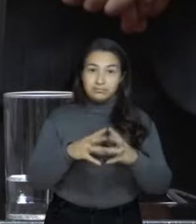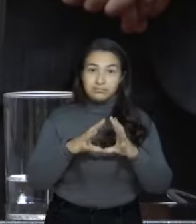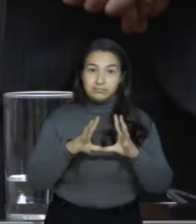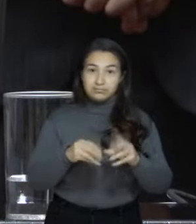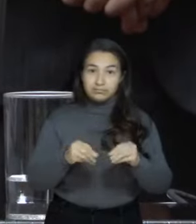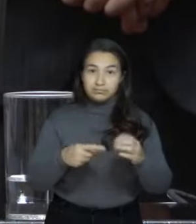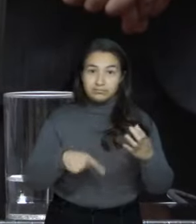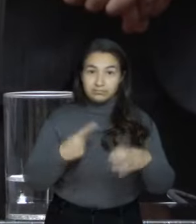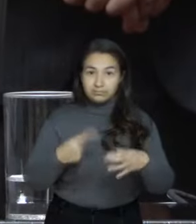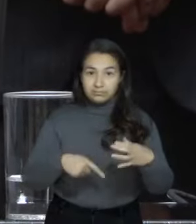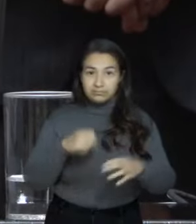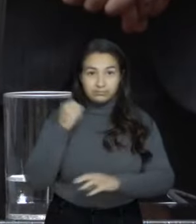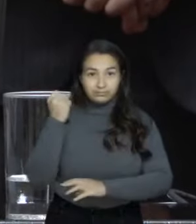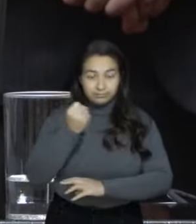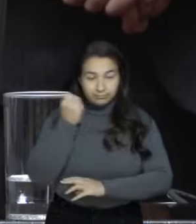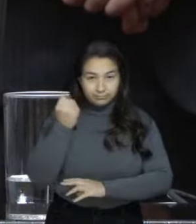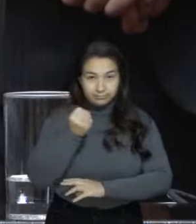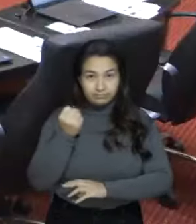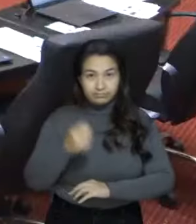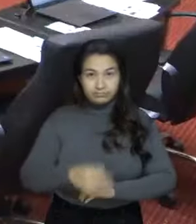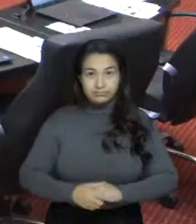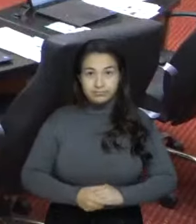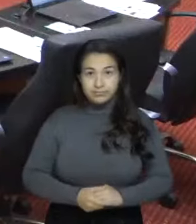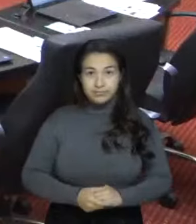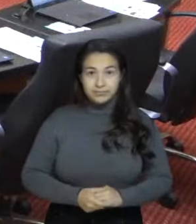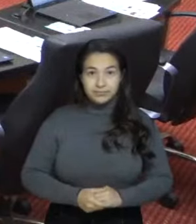sucesso com certeza será